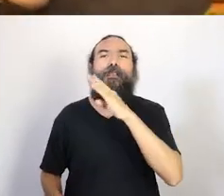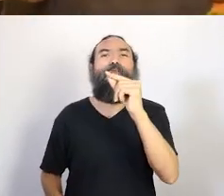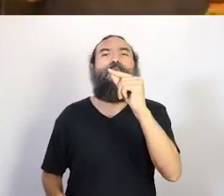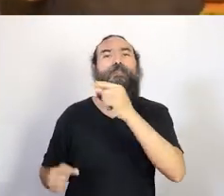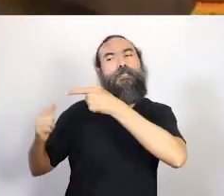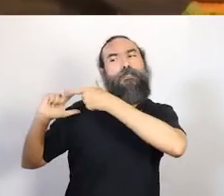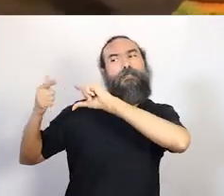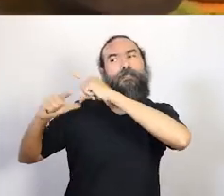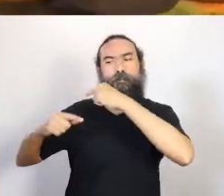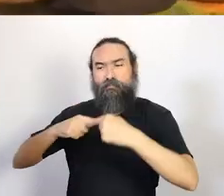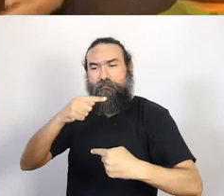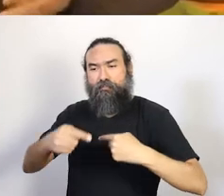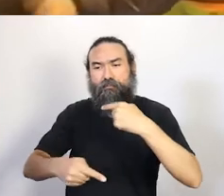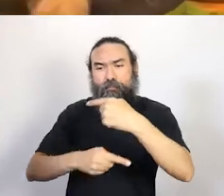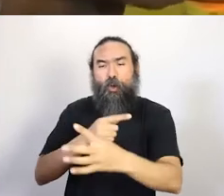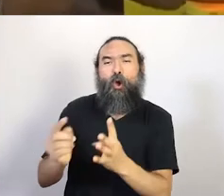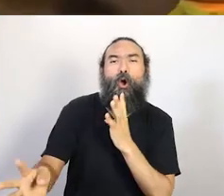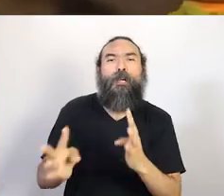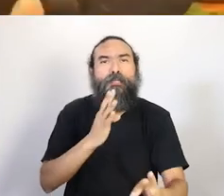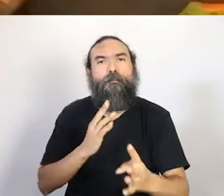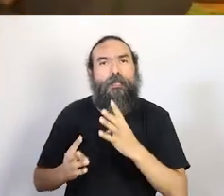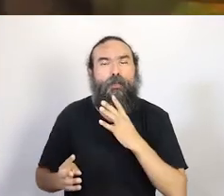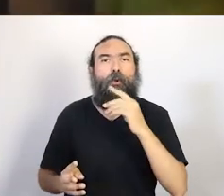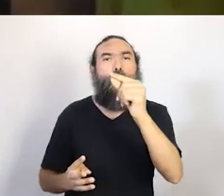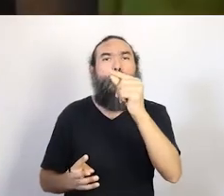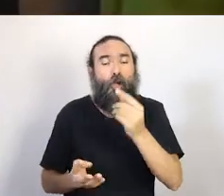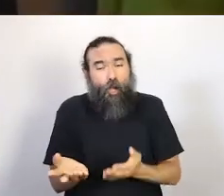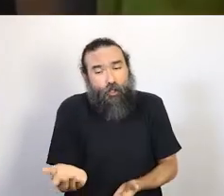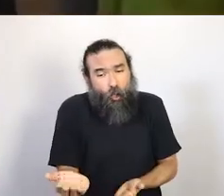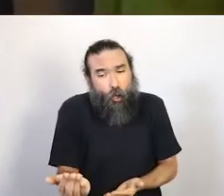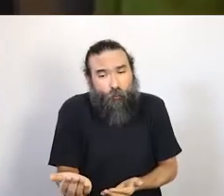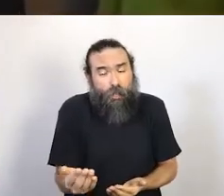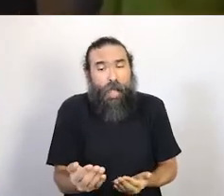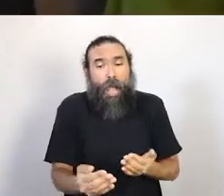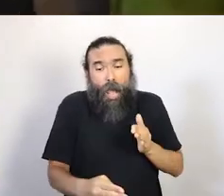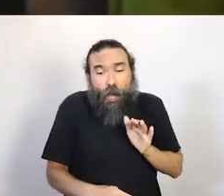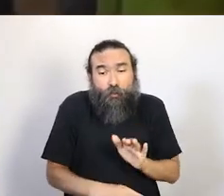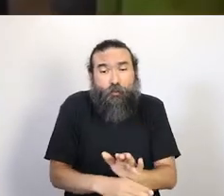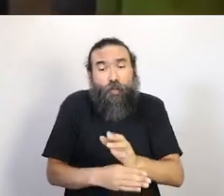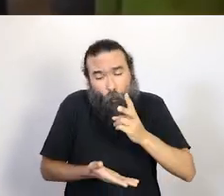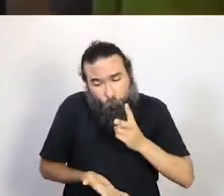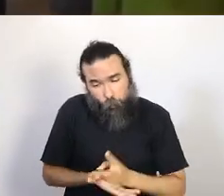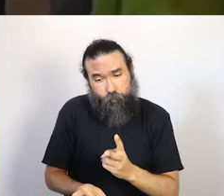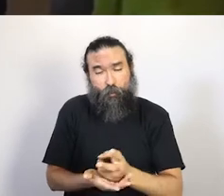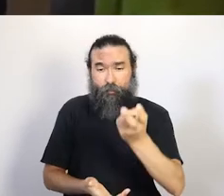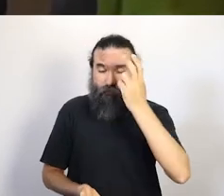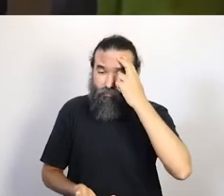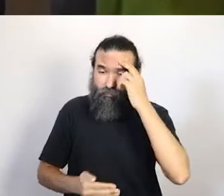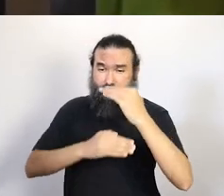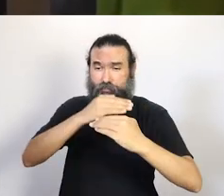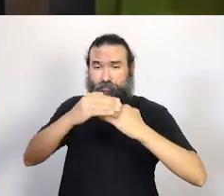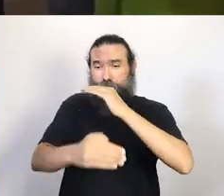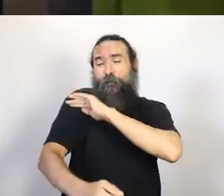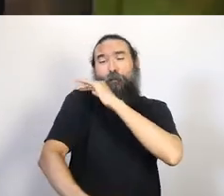geração, os conhecimentos e o mais novo vai fortalecendo. Vai fortalecendo. Assim a gente vai construindo um futuro. E a árvore vai crescendo, né? A árvore vai